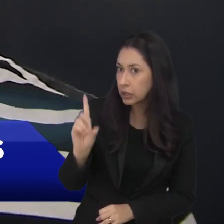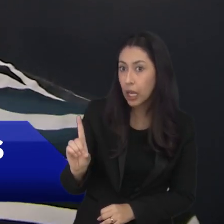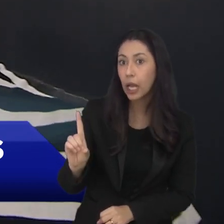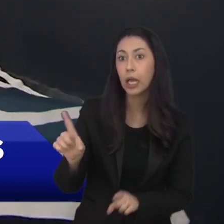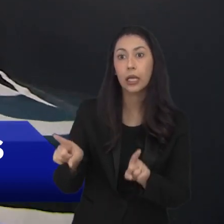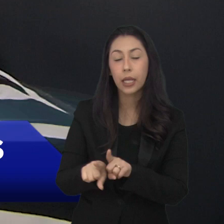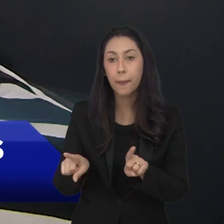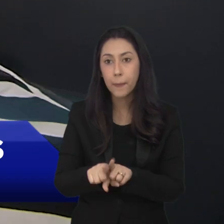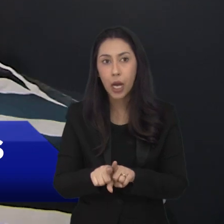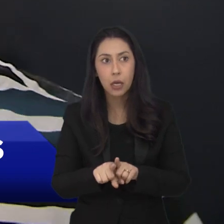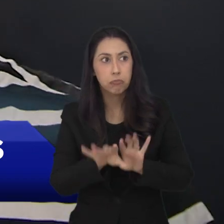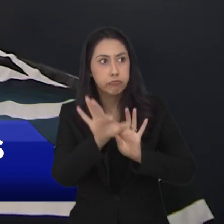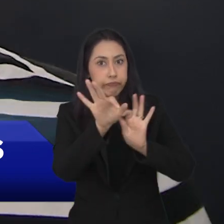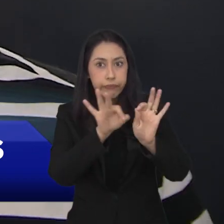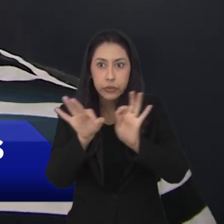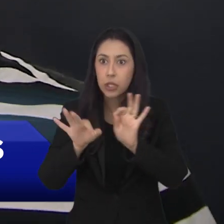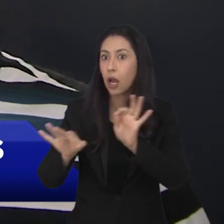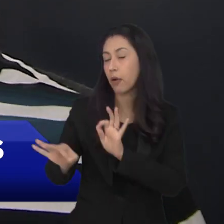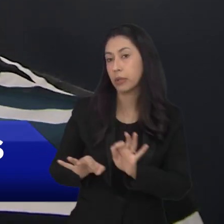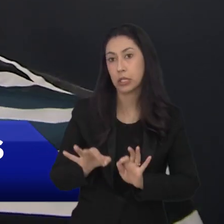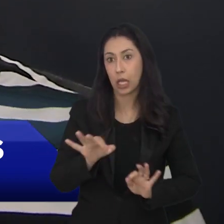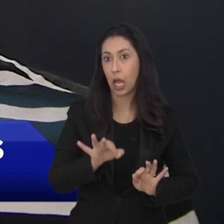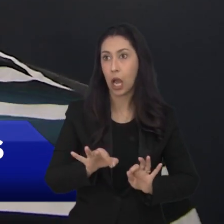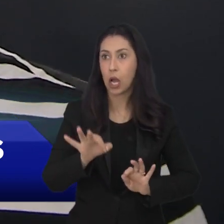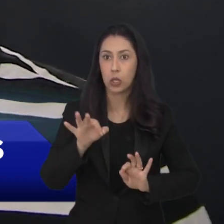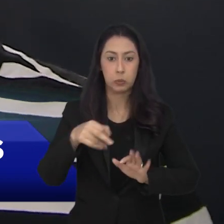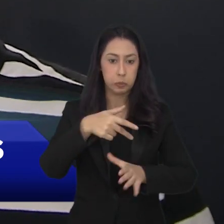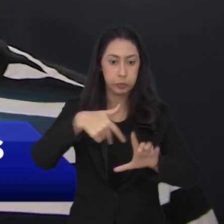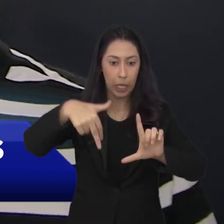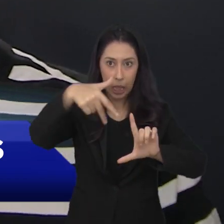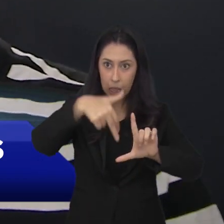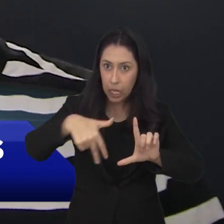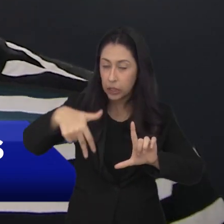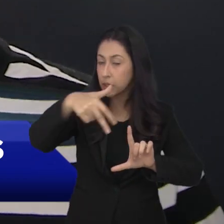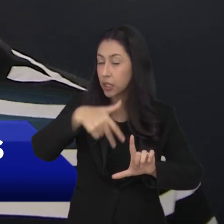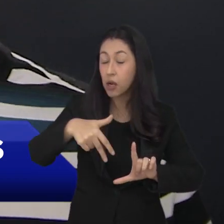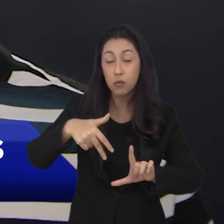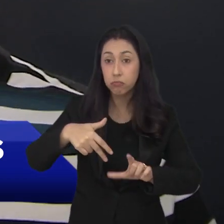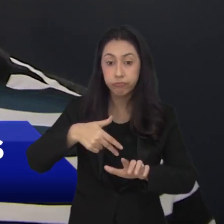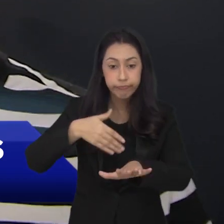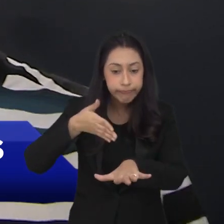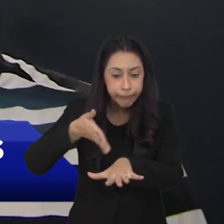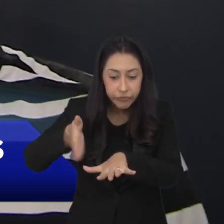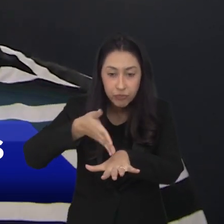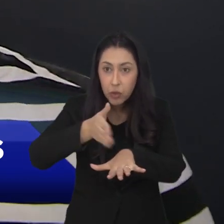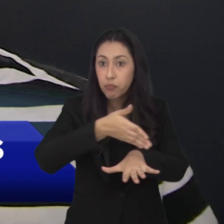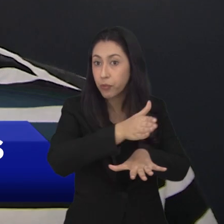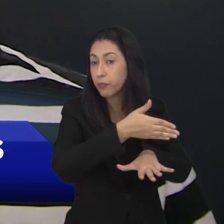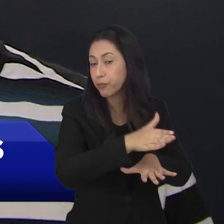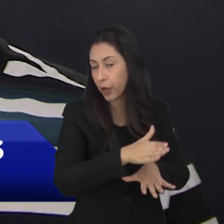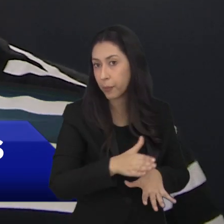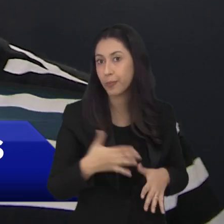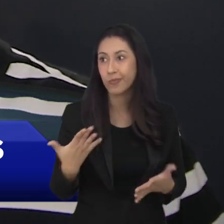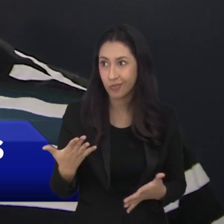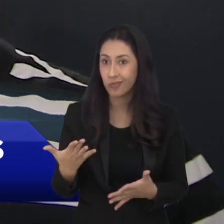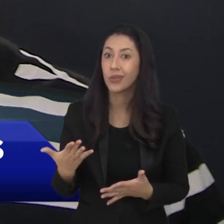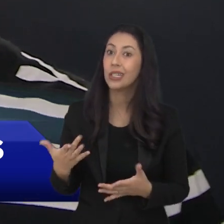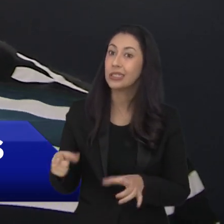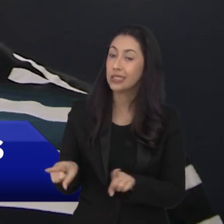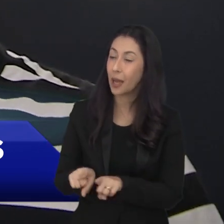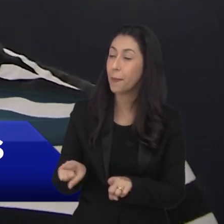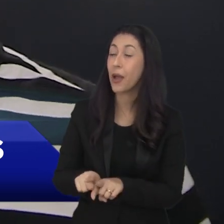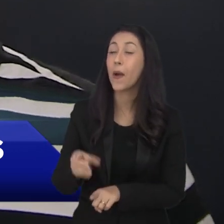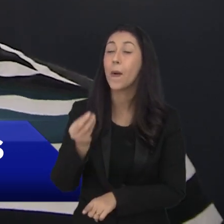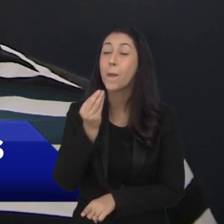3D, depois a programação, animação. Então, existem muitas vertentes onde as pessoas podem realmente exercer isso, né? A procura